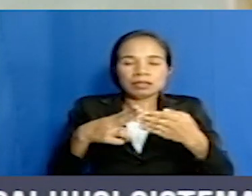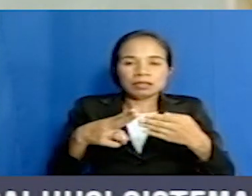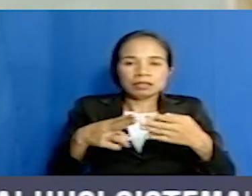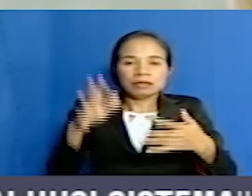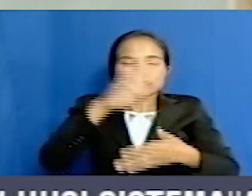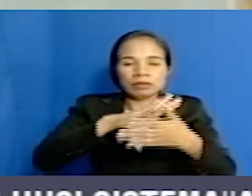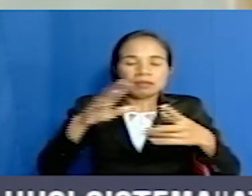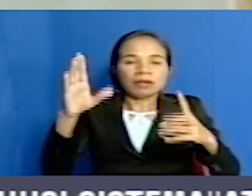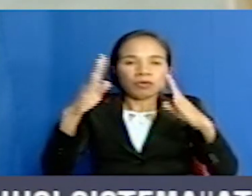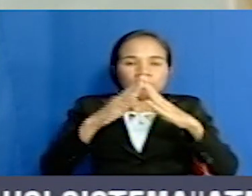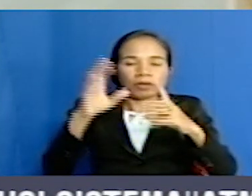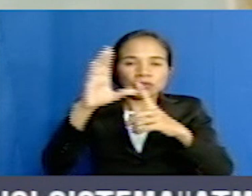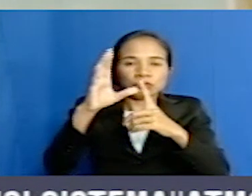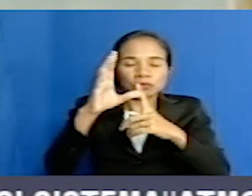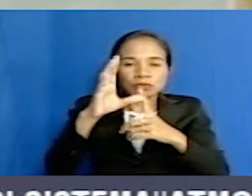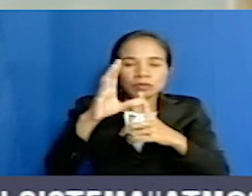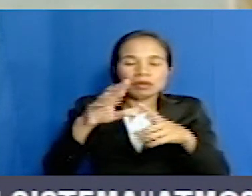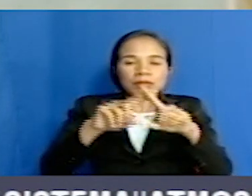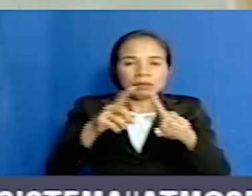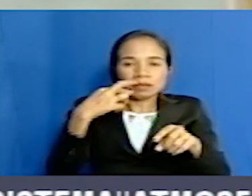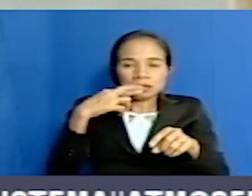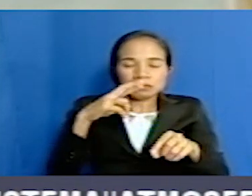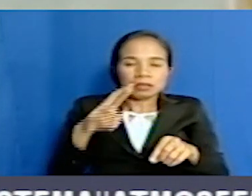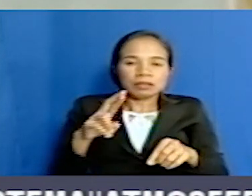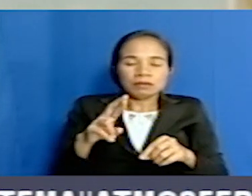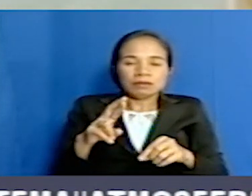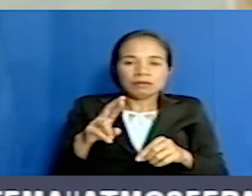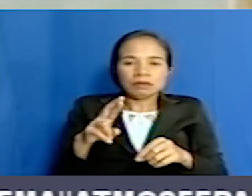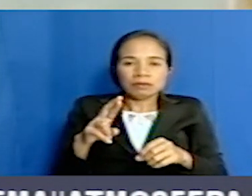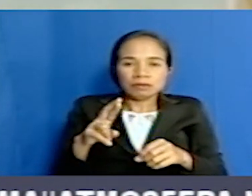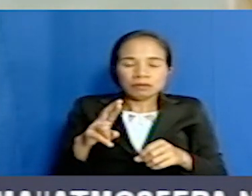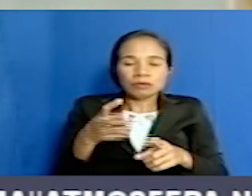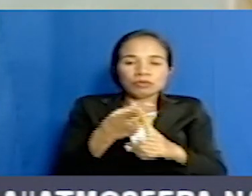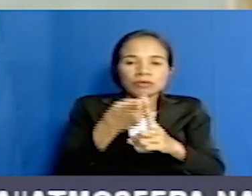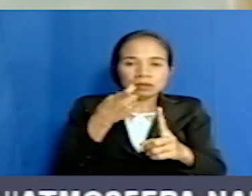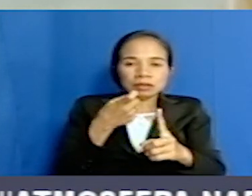ba uma lição ida mais bem resultado husi